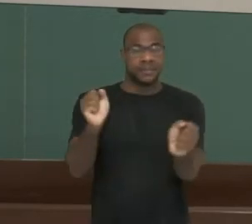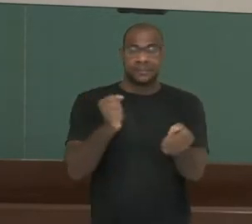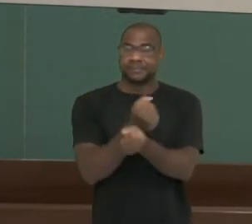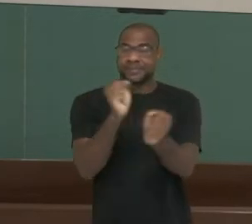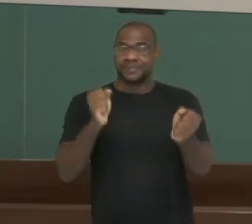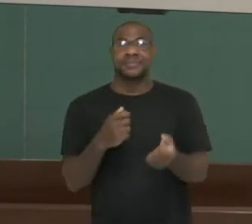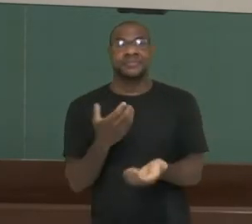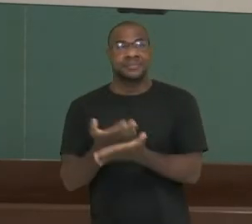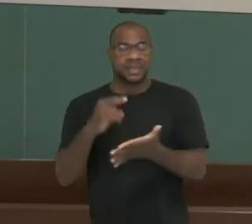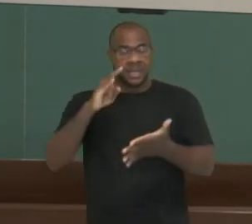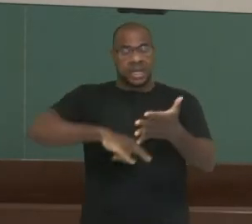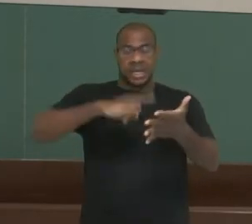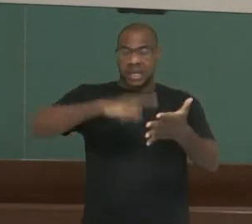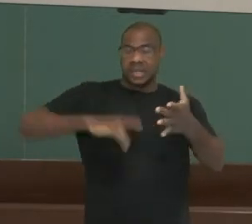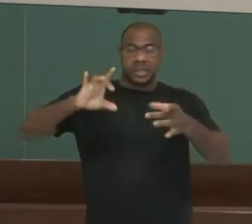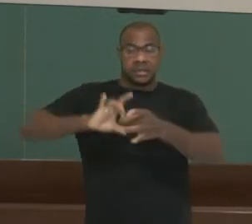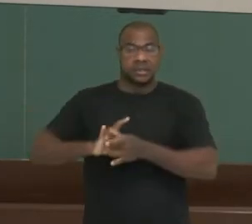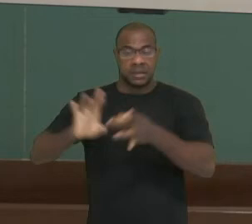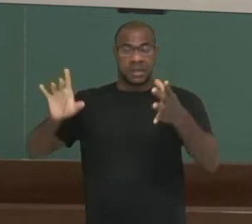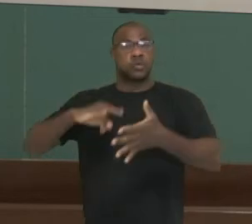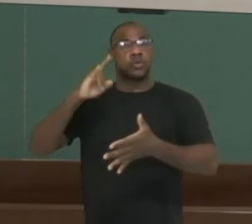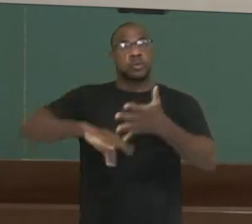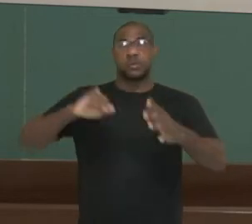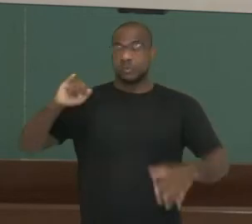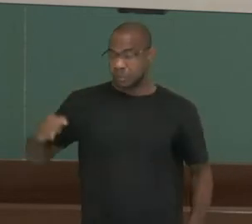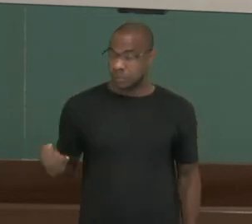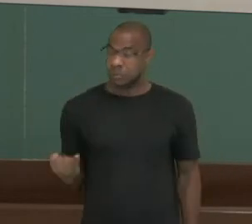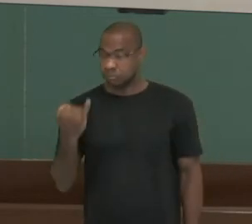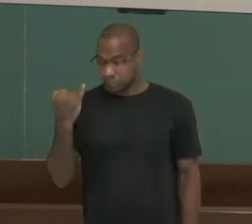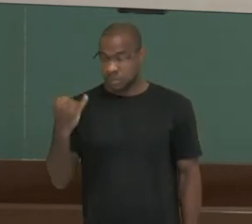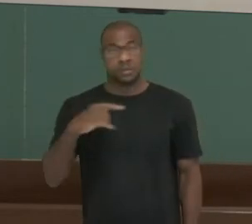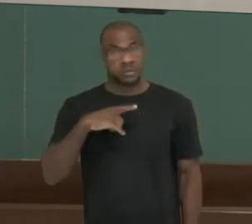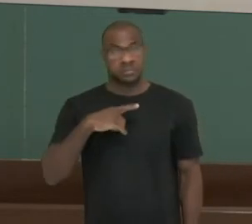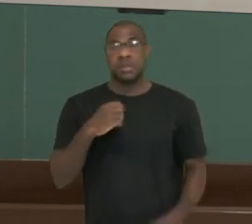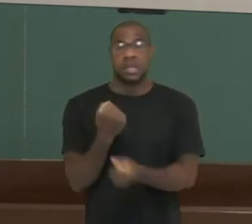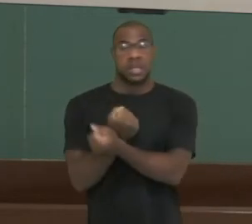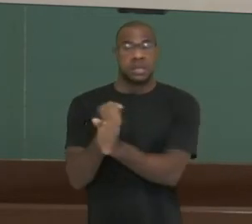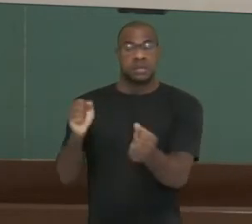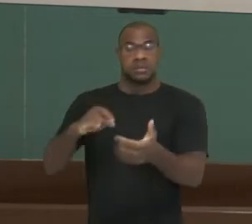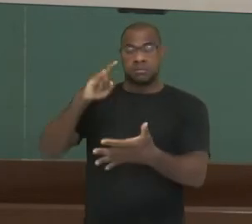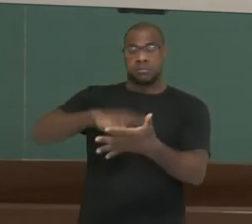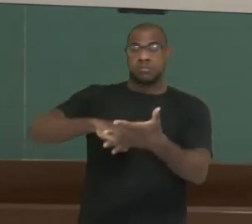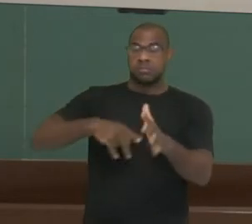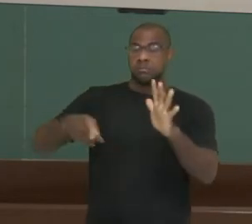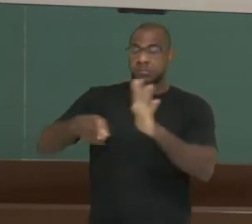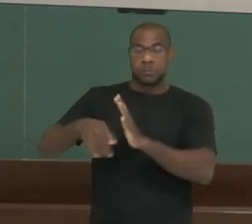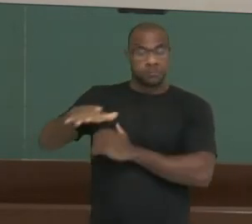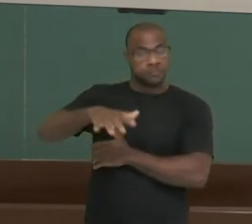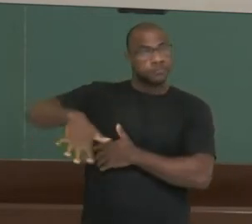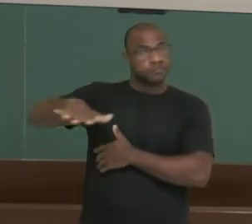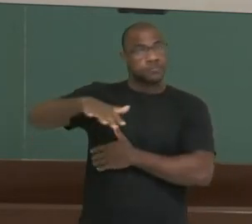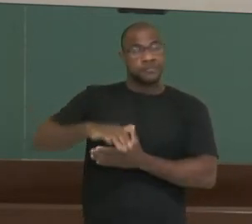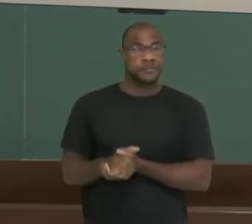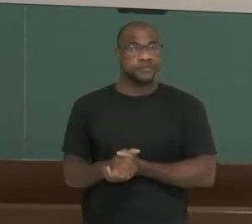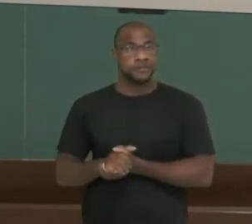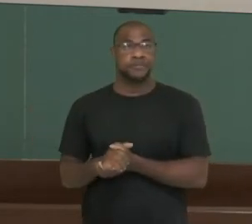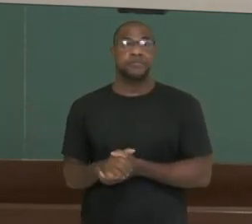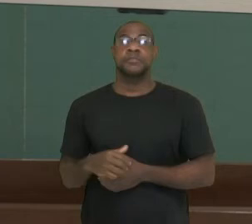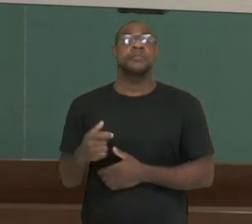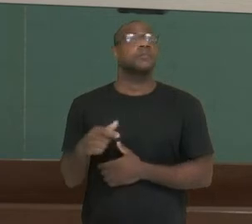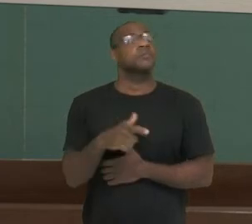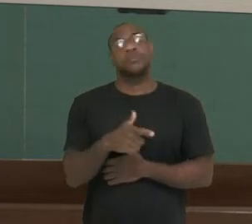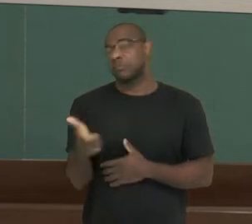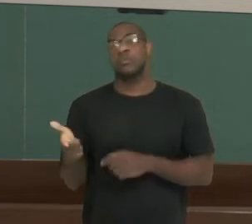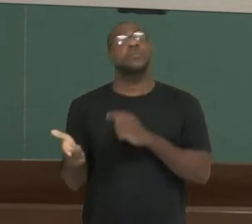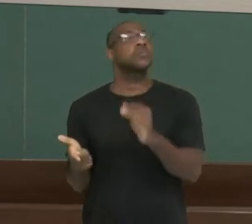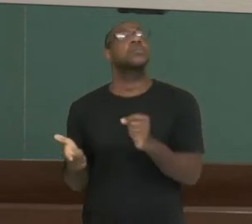a Carta de Alforria, que era um documento, uma carta que dava liberdade aos escravizados. Veja só, não havia